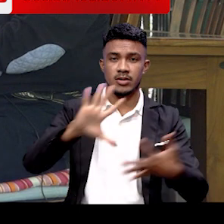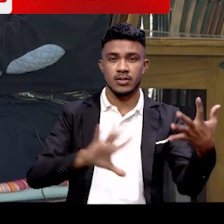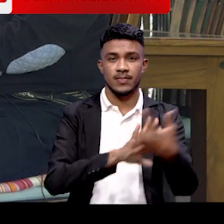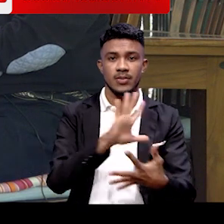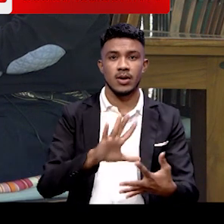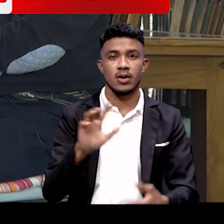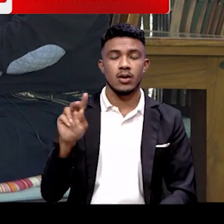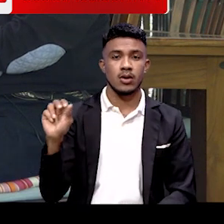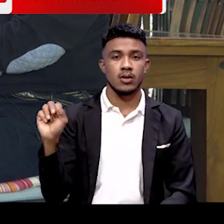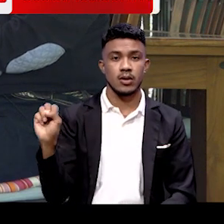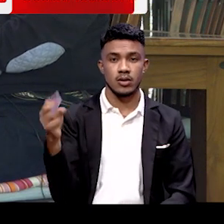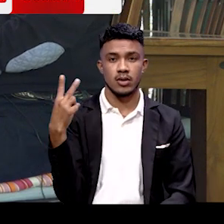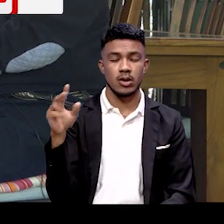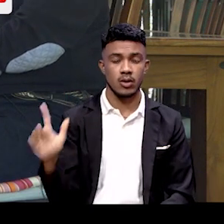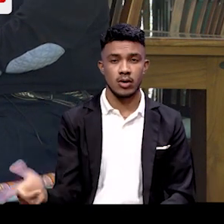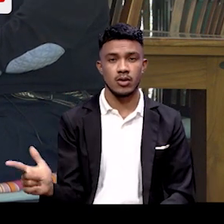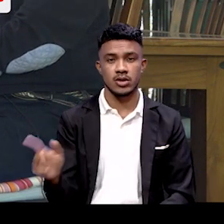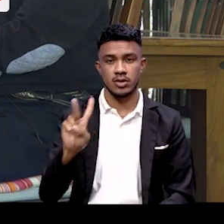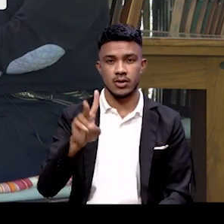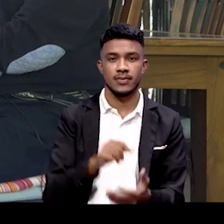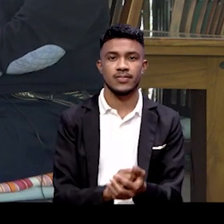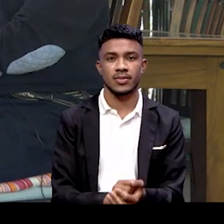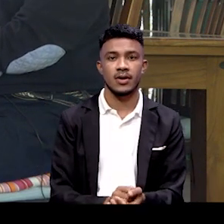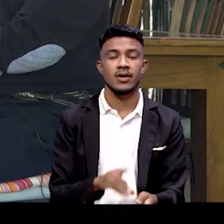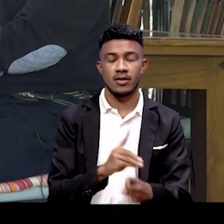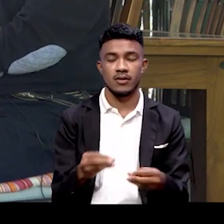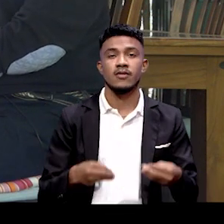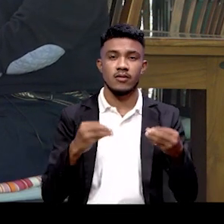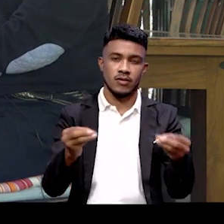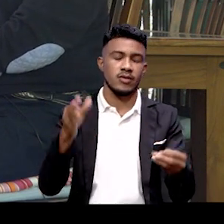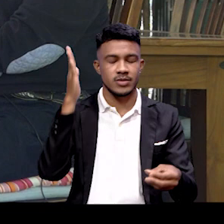Doutor, caripelfo, minha observação.